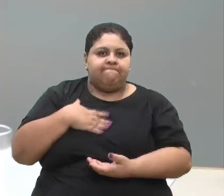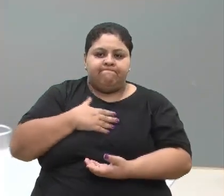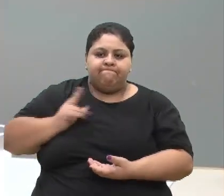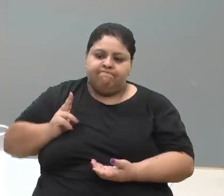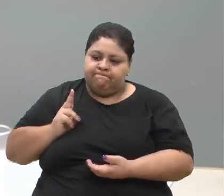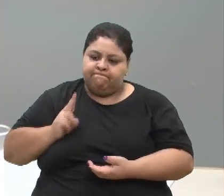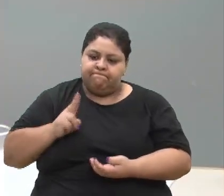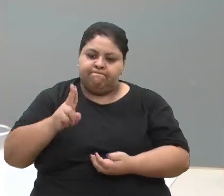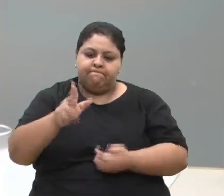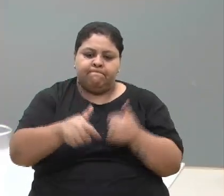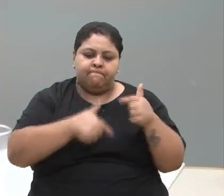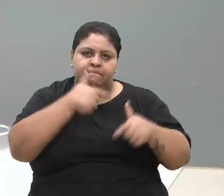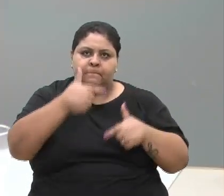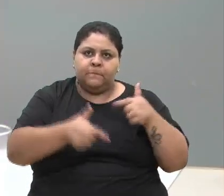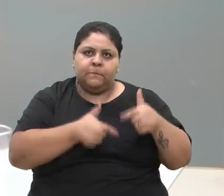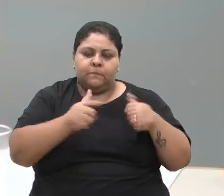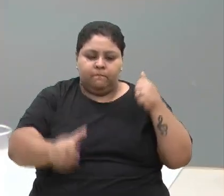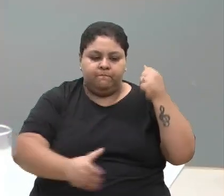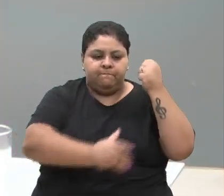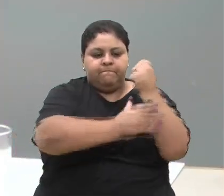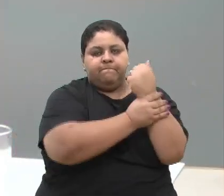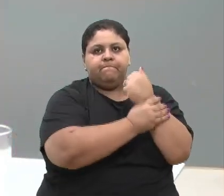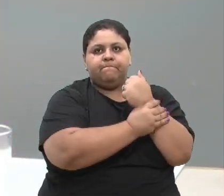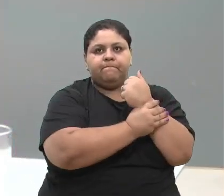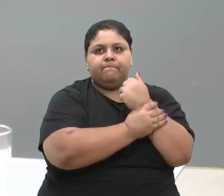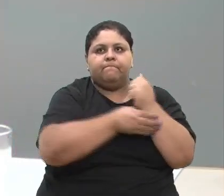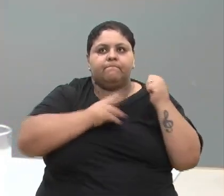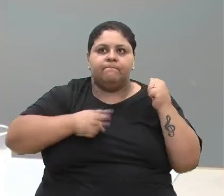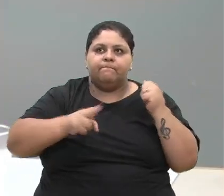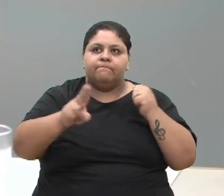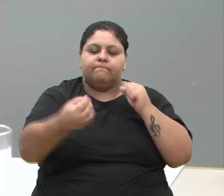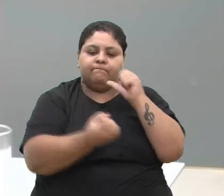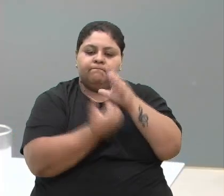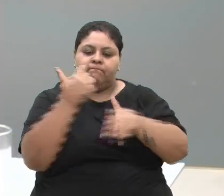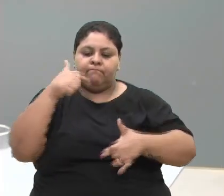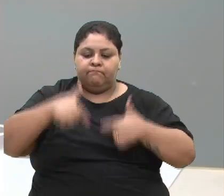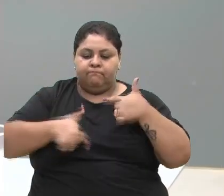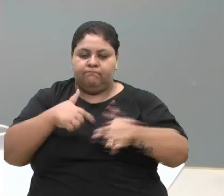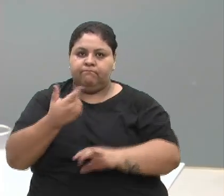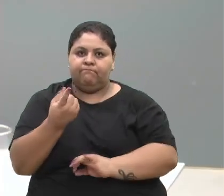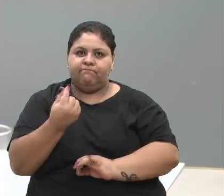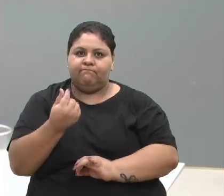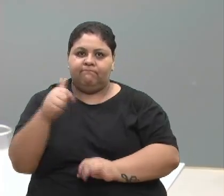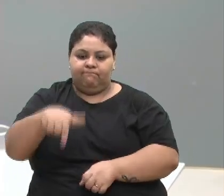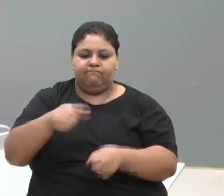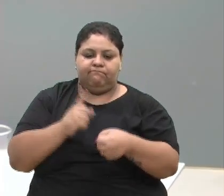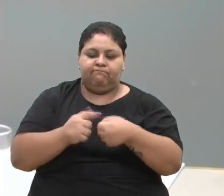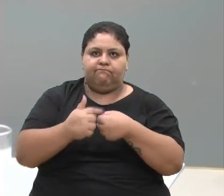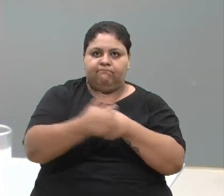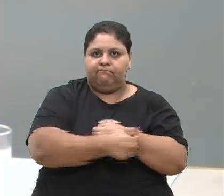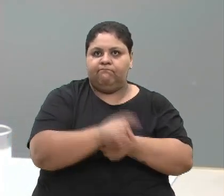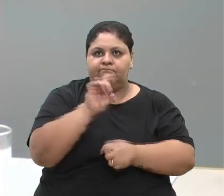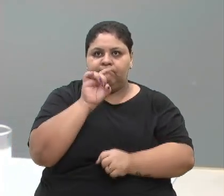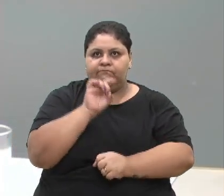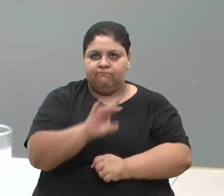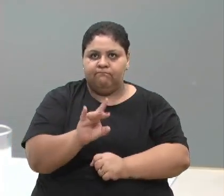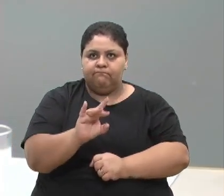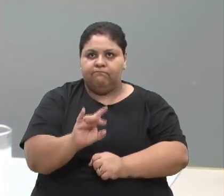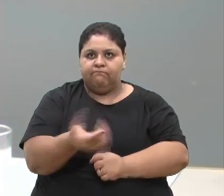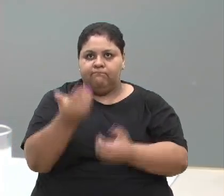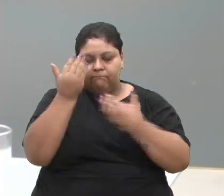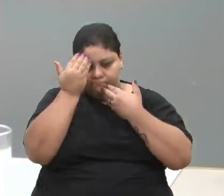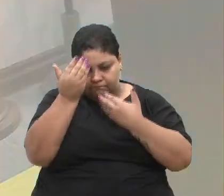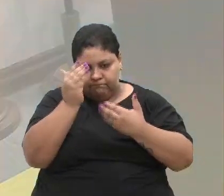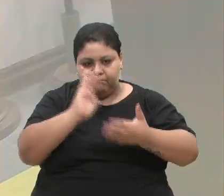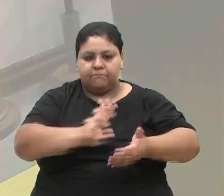continuar trabalhando com segurança e continuar gerando emprego e renda na nossa cidade. Era isso. Obrigado,